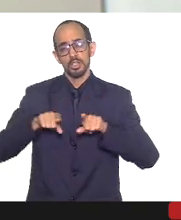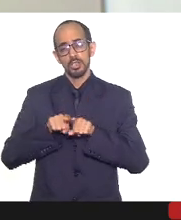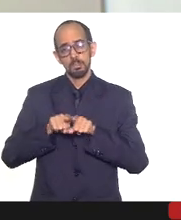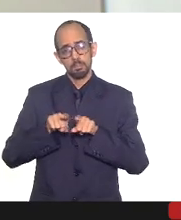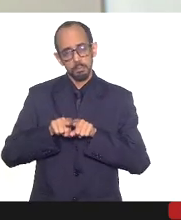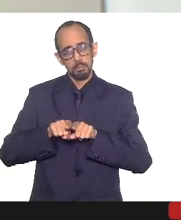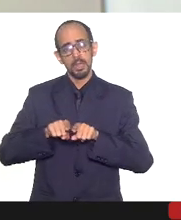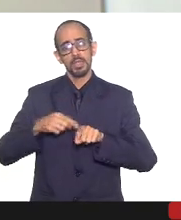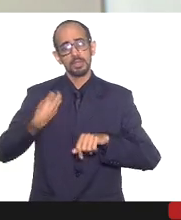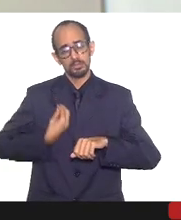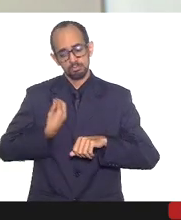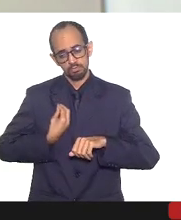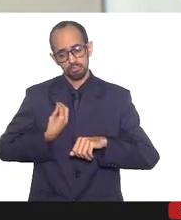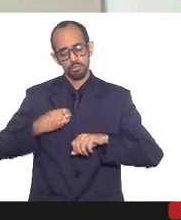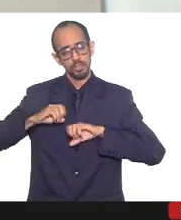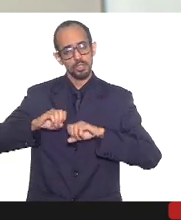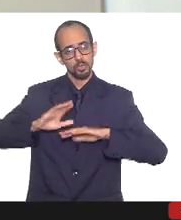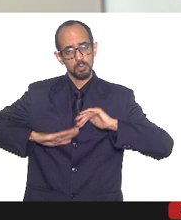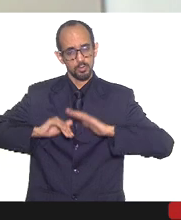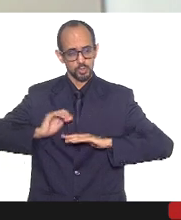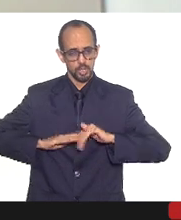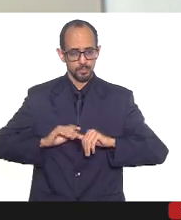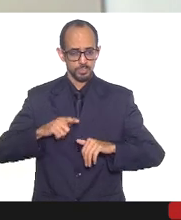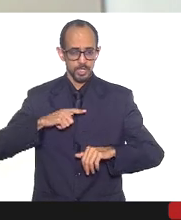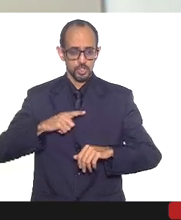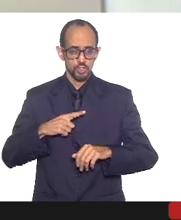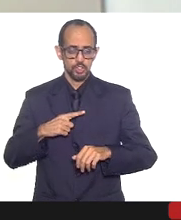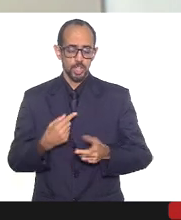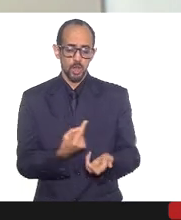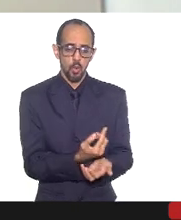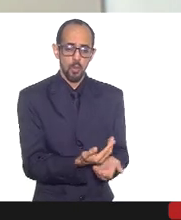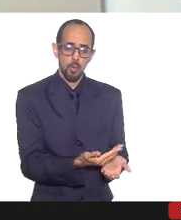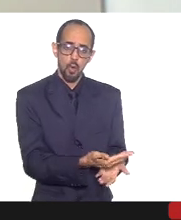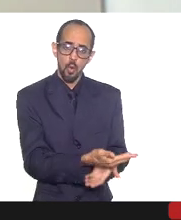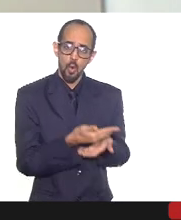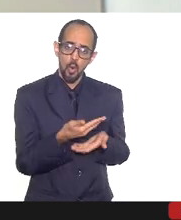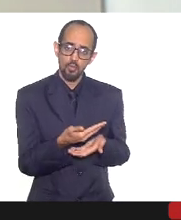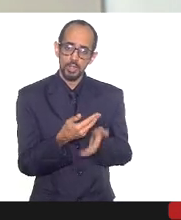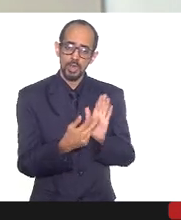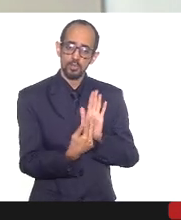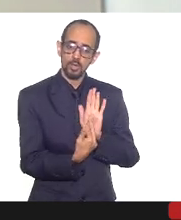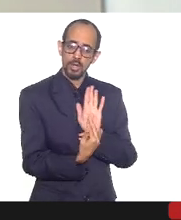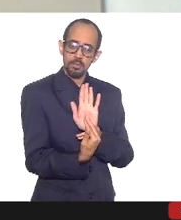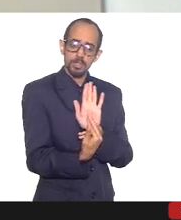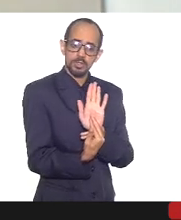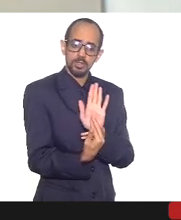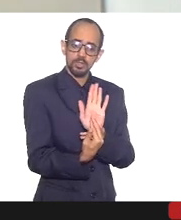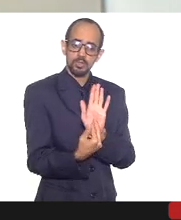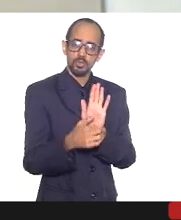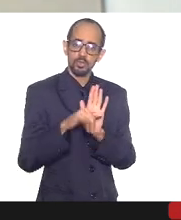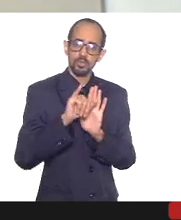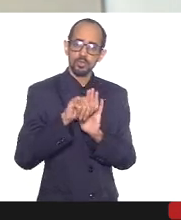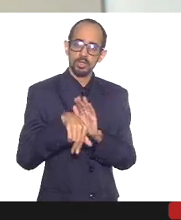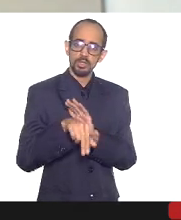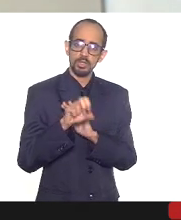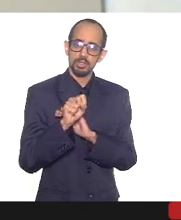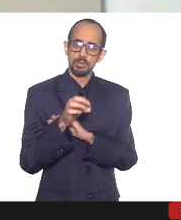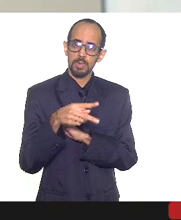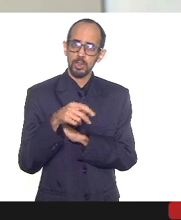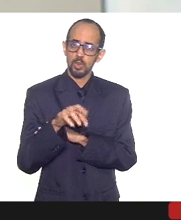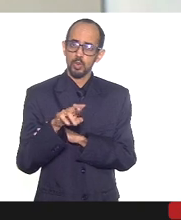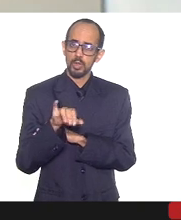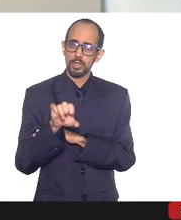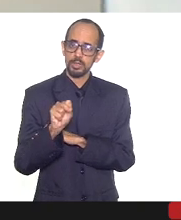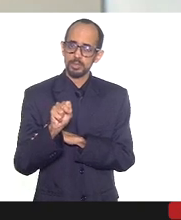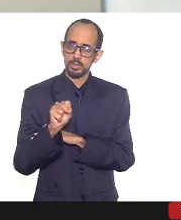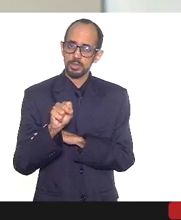educação. A gente ainda tem aqui como convidados os representantes dos inspetores de alunos. Então, gostaria